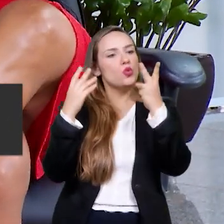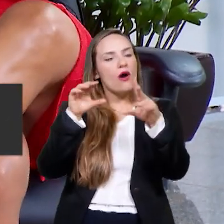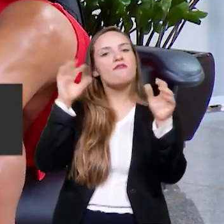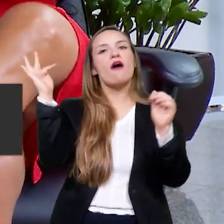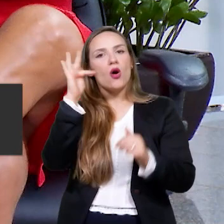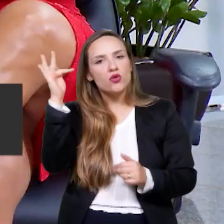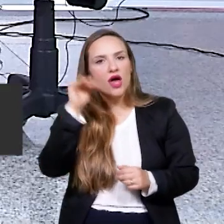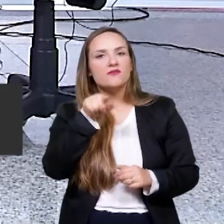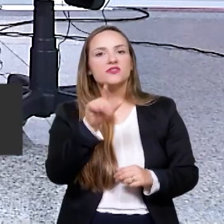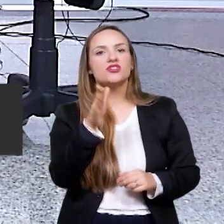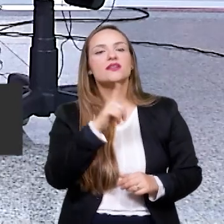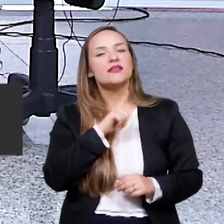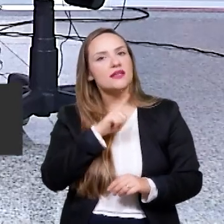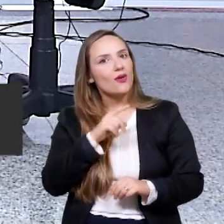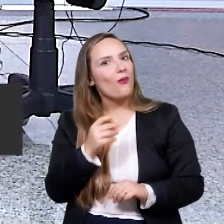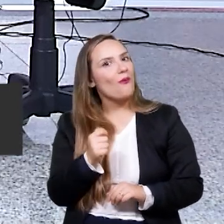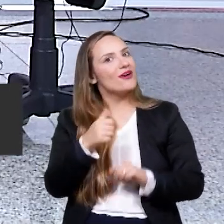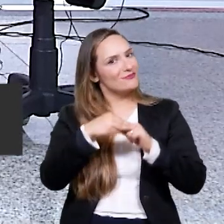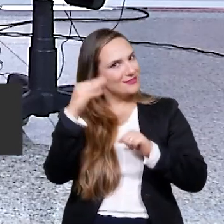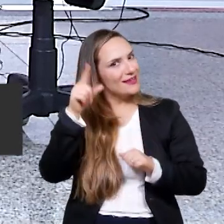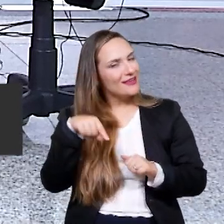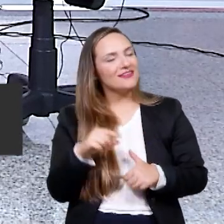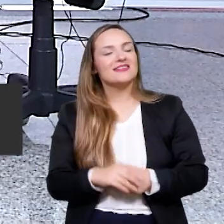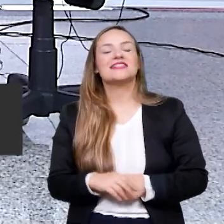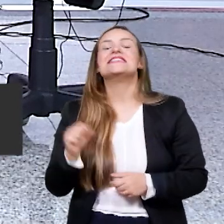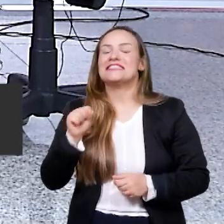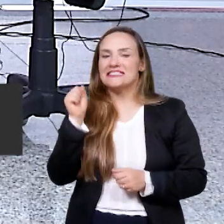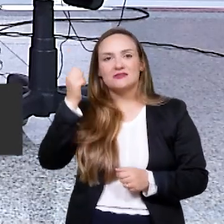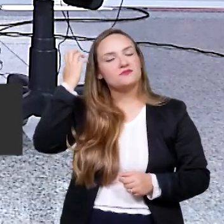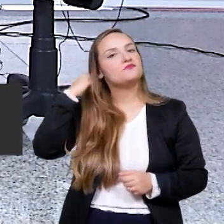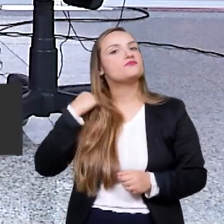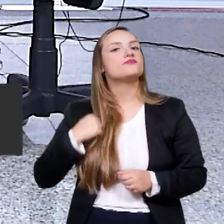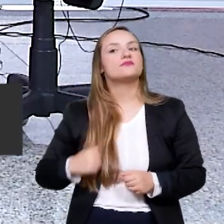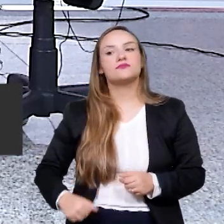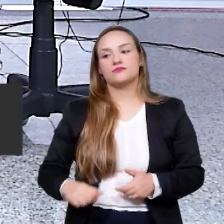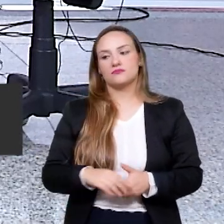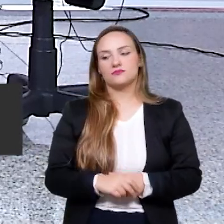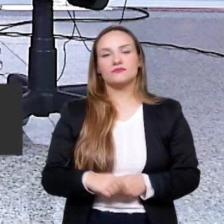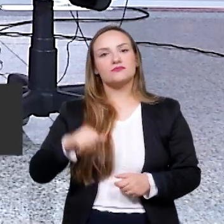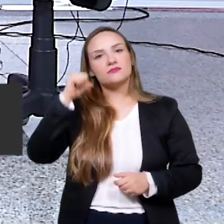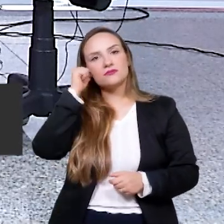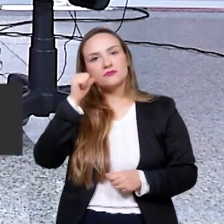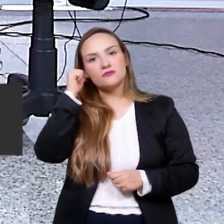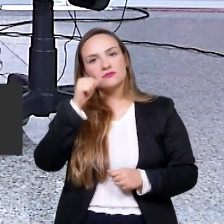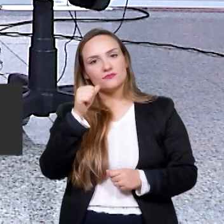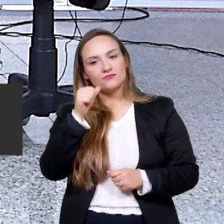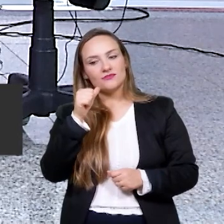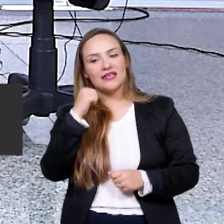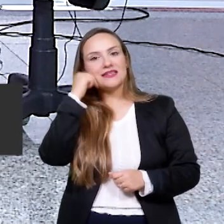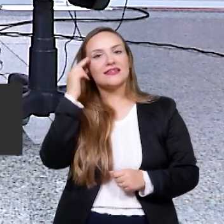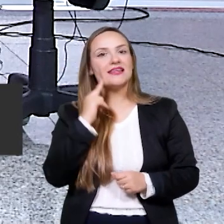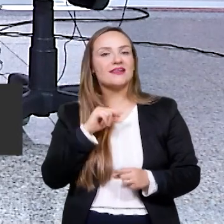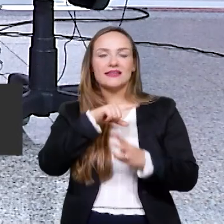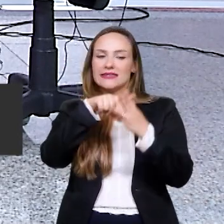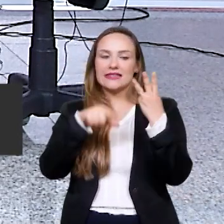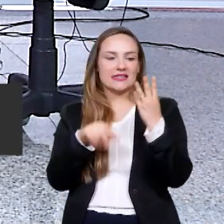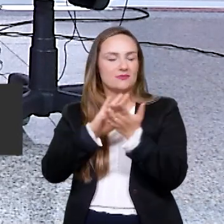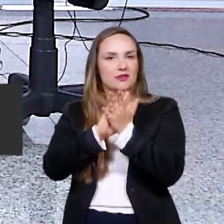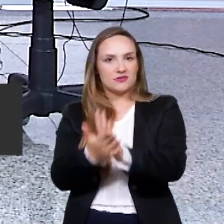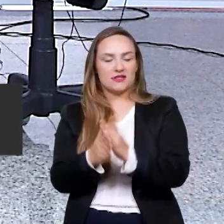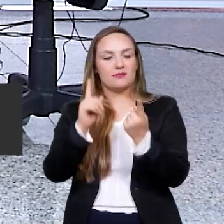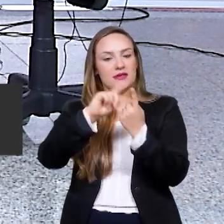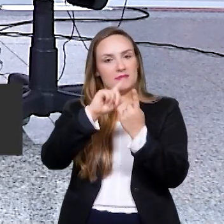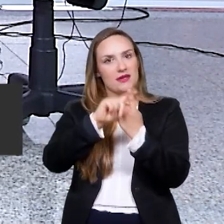está no caminho. Ser mulher preta, eu sempre digo, né? Assim, é uma tríade de discriminações. Né? Primeiro, a